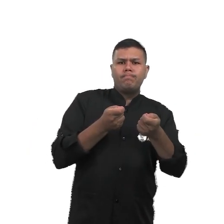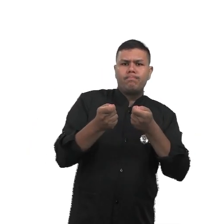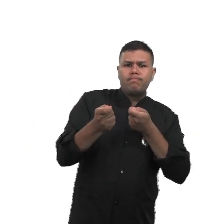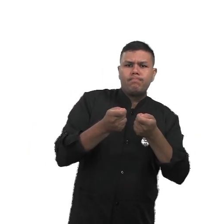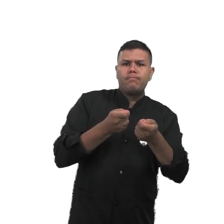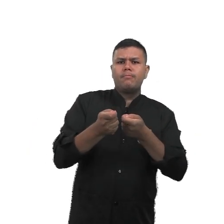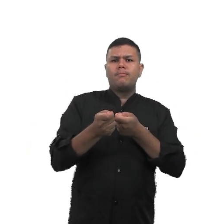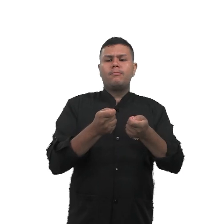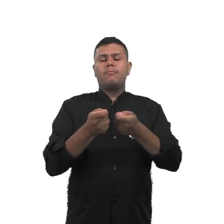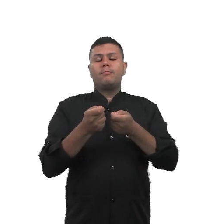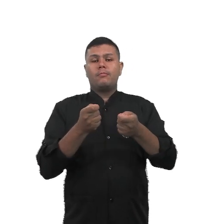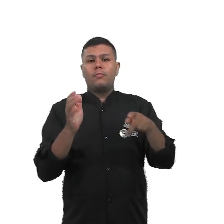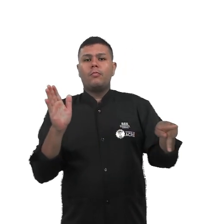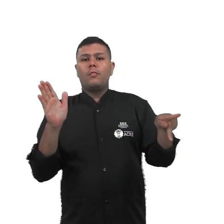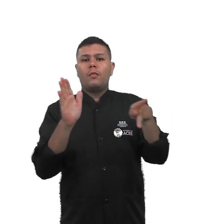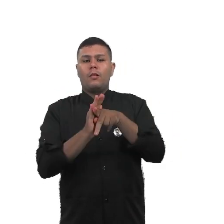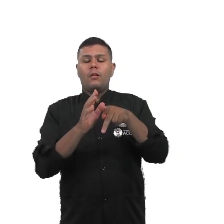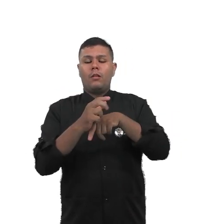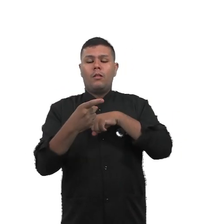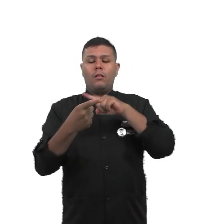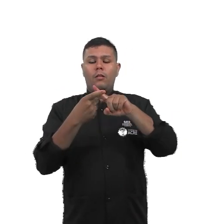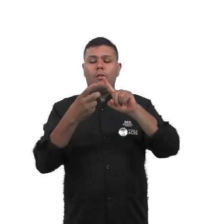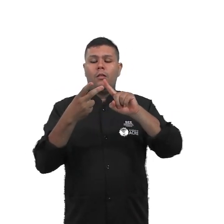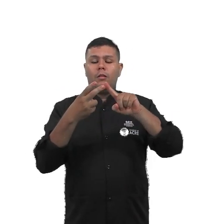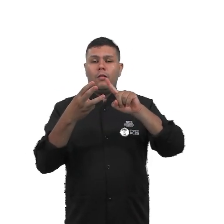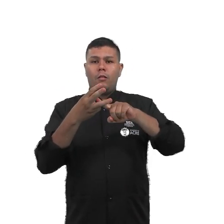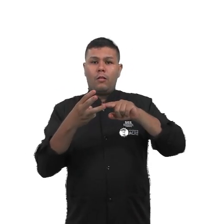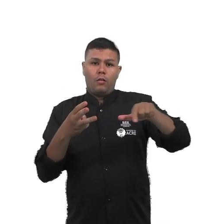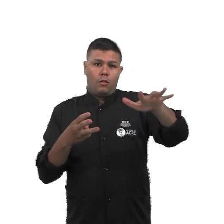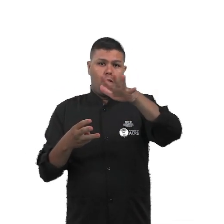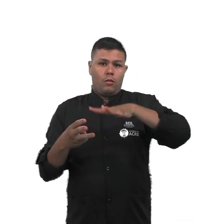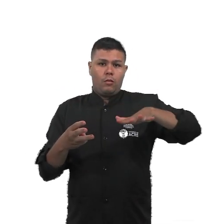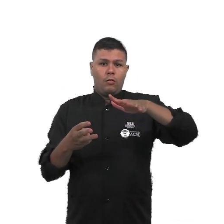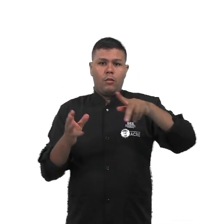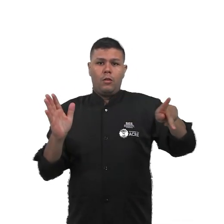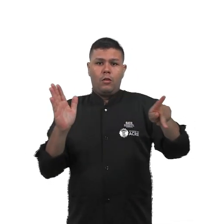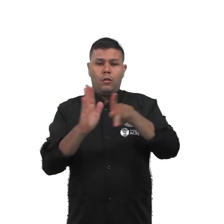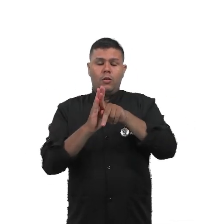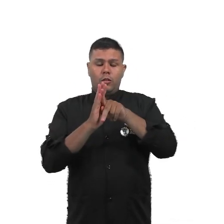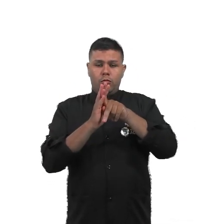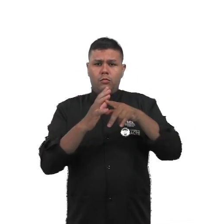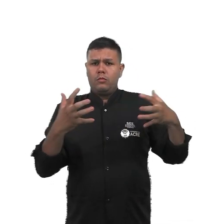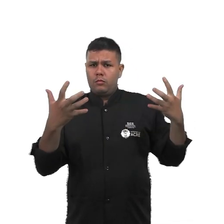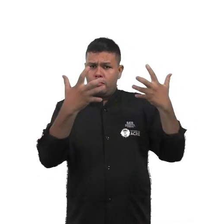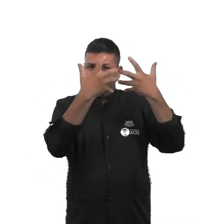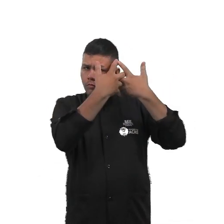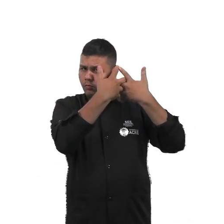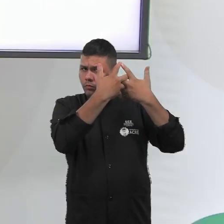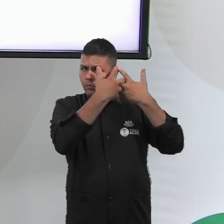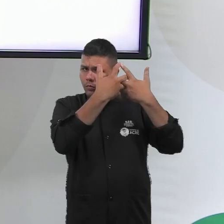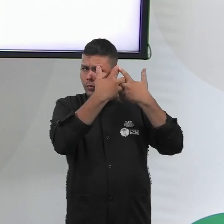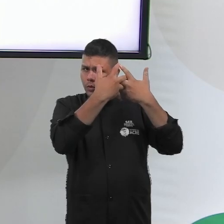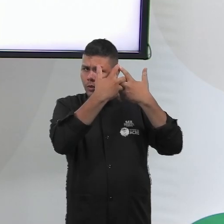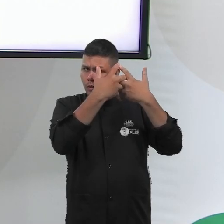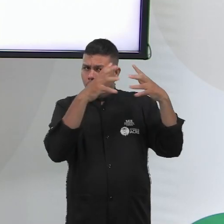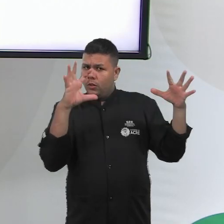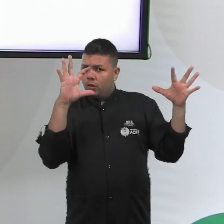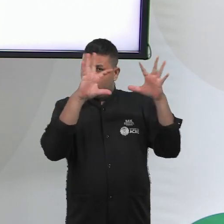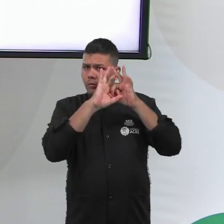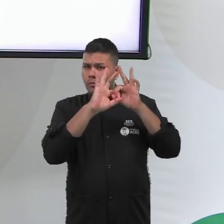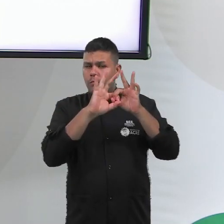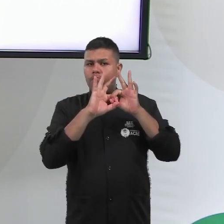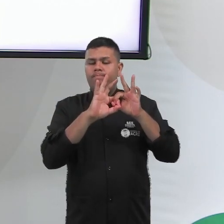essas três áreas aí do cérebro, elas ficam em atividades intensas. Então,